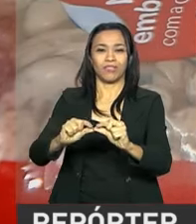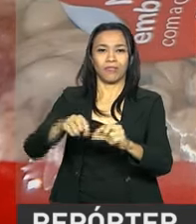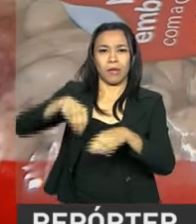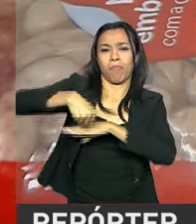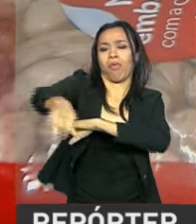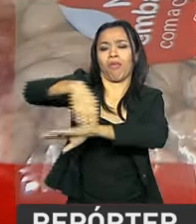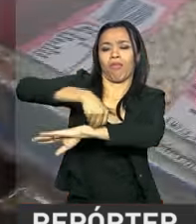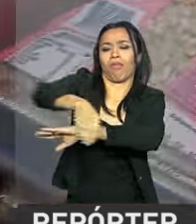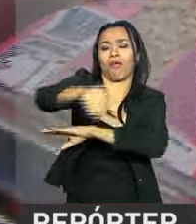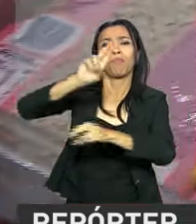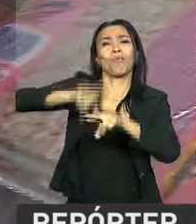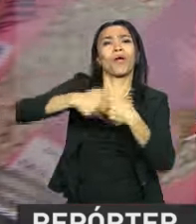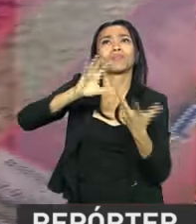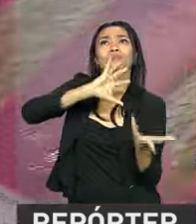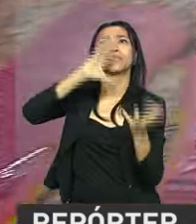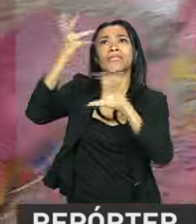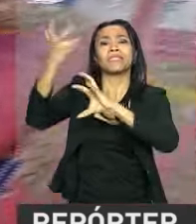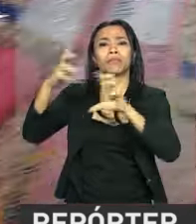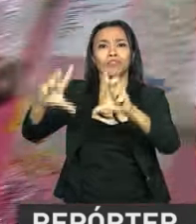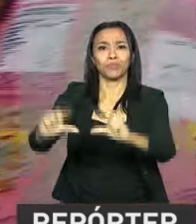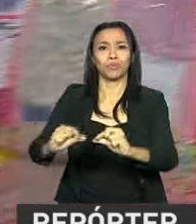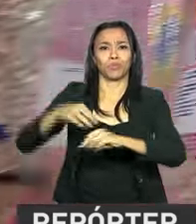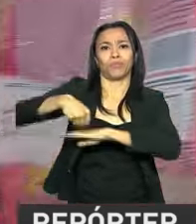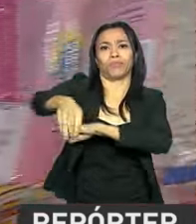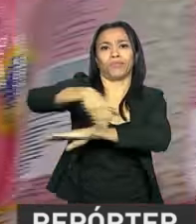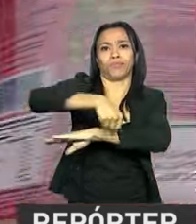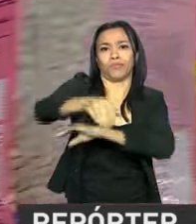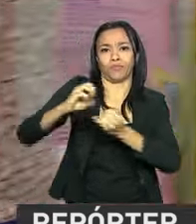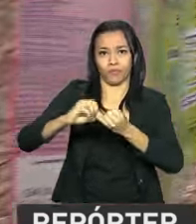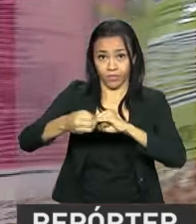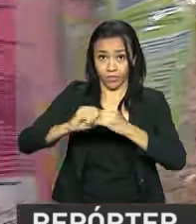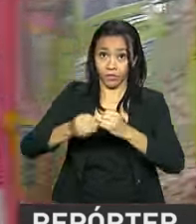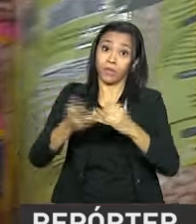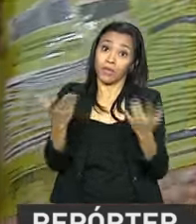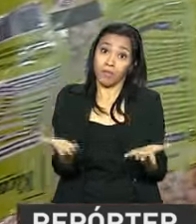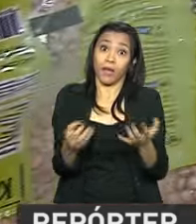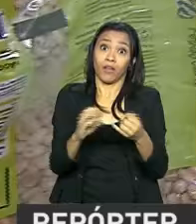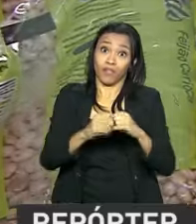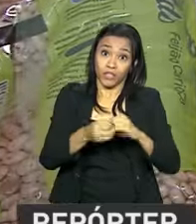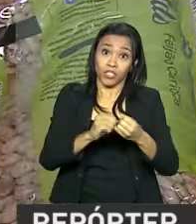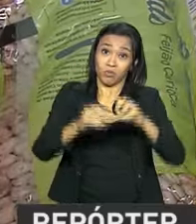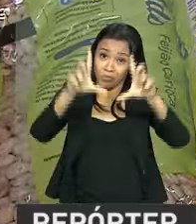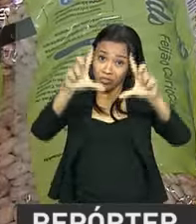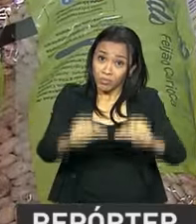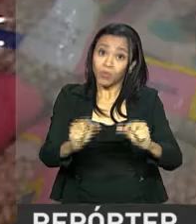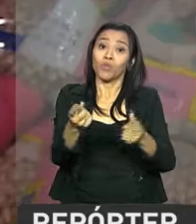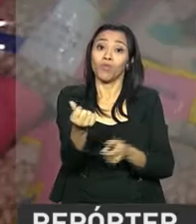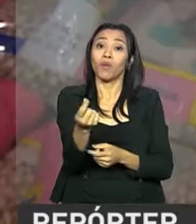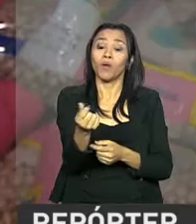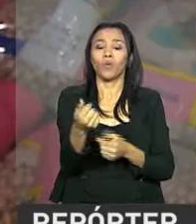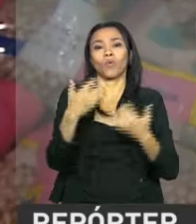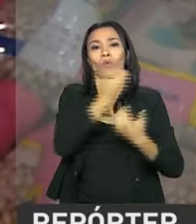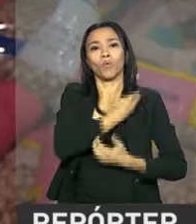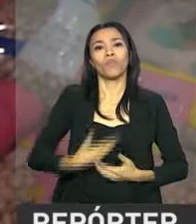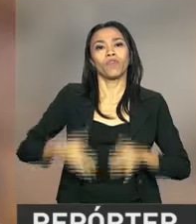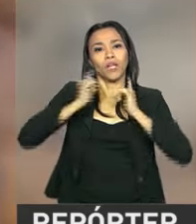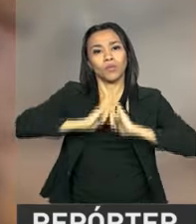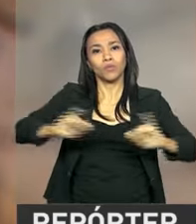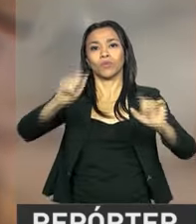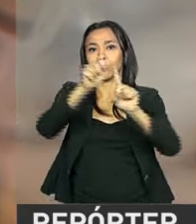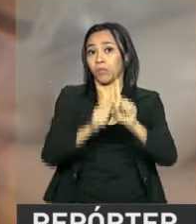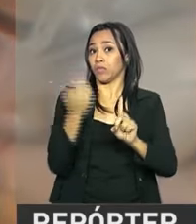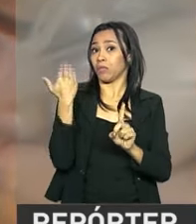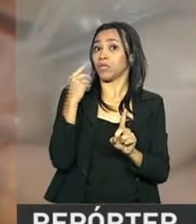devido a problemas climáticos. E para aumentar a oferta do feijão e frear o preço, o governo anunciou no mês